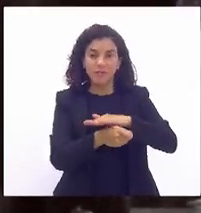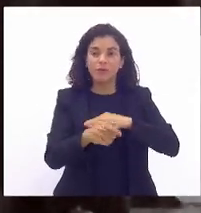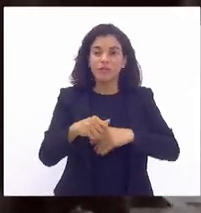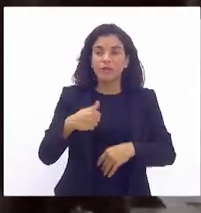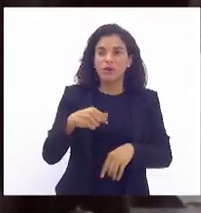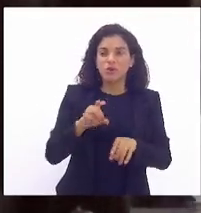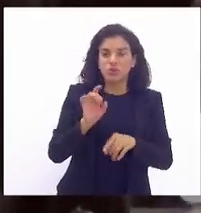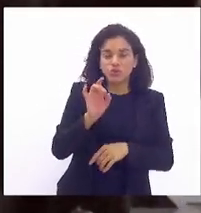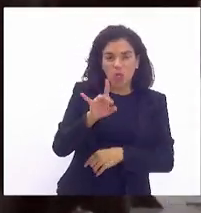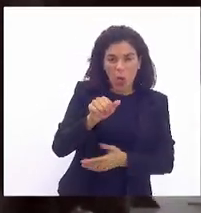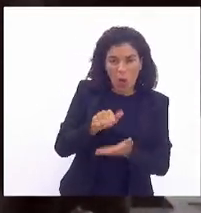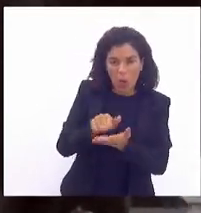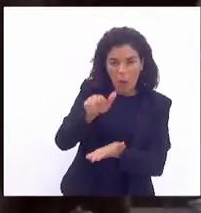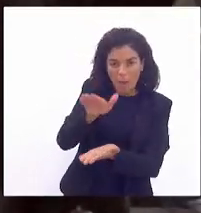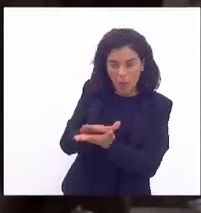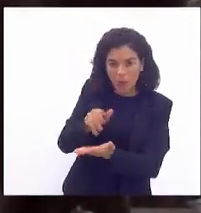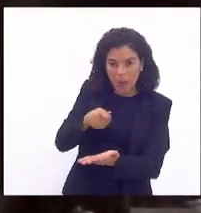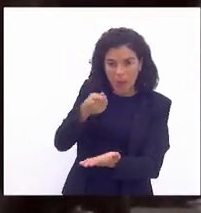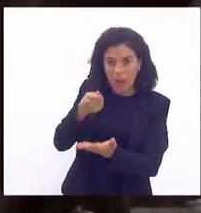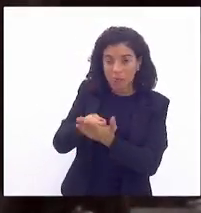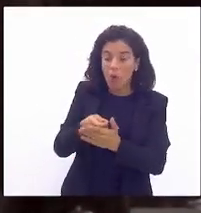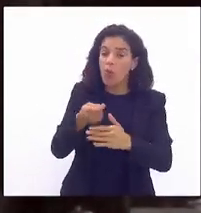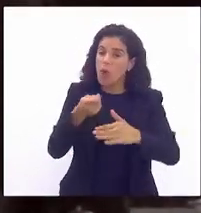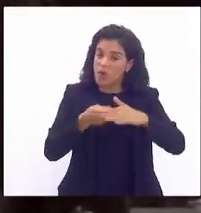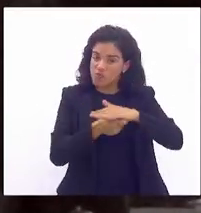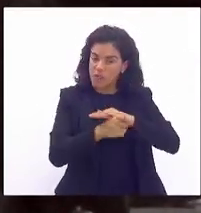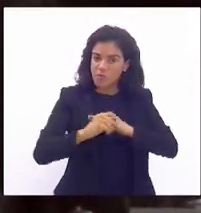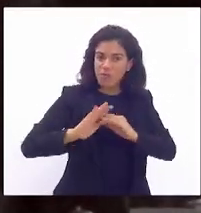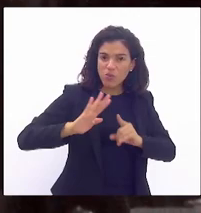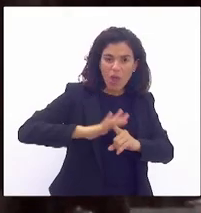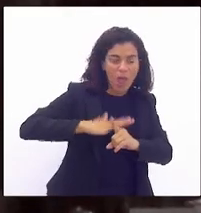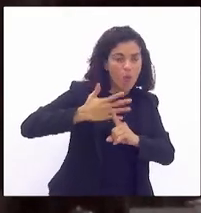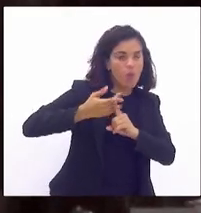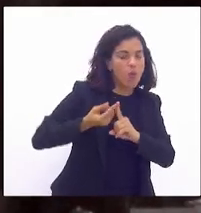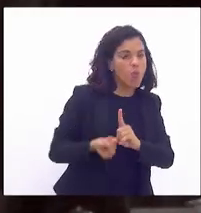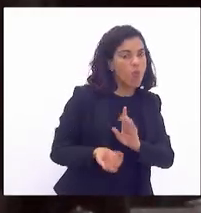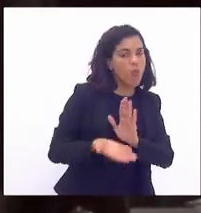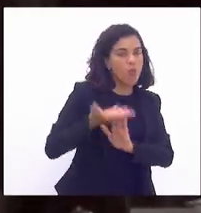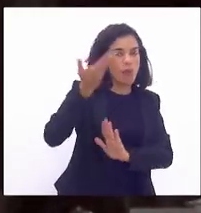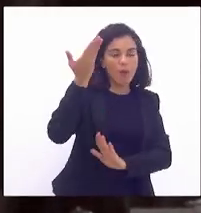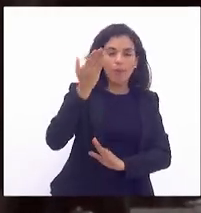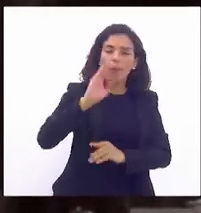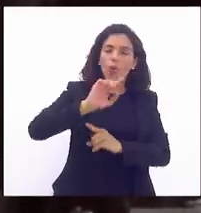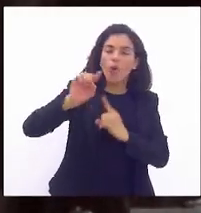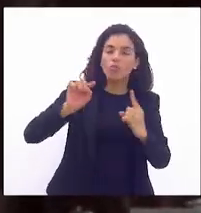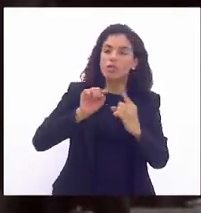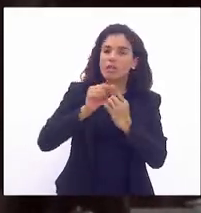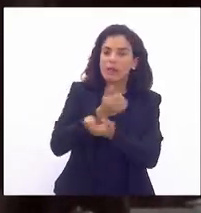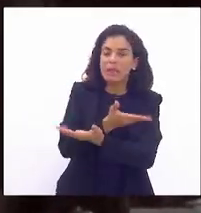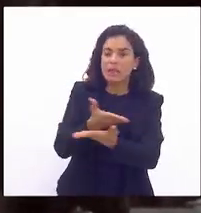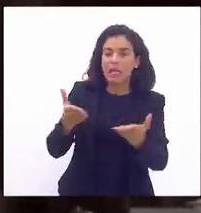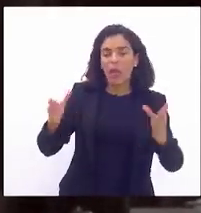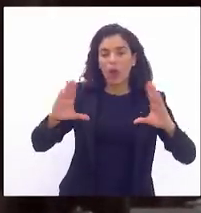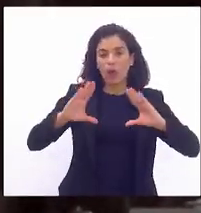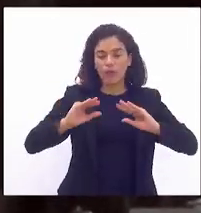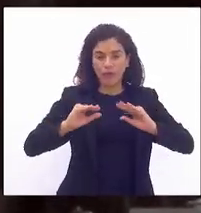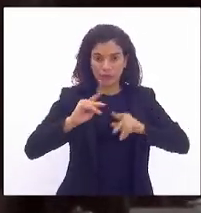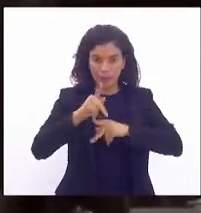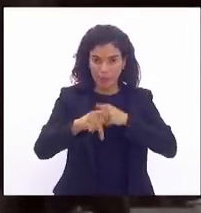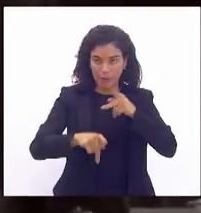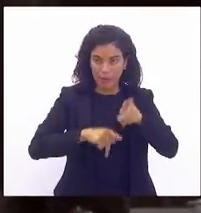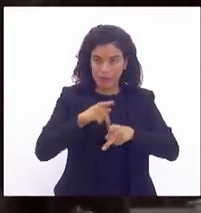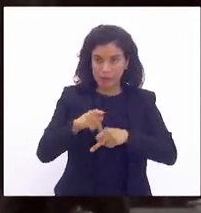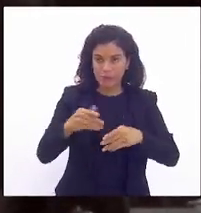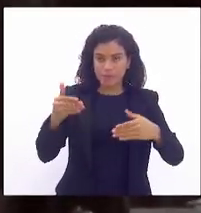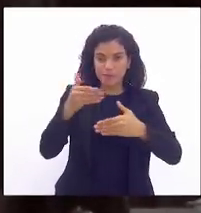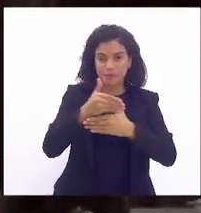apenas multas. O investimento são altos e estão sendo feitos para trazer um maior conforto à nossa sociedade. Próximo, por